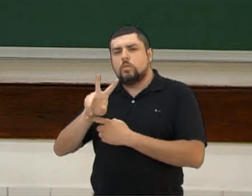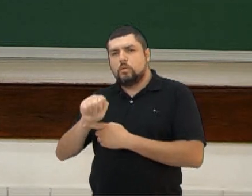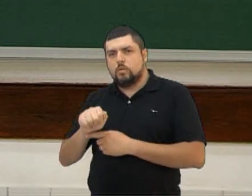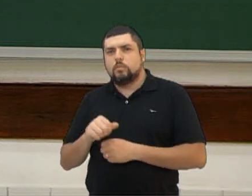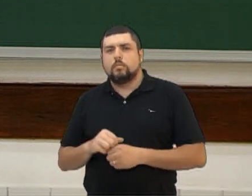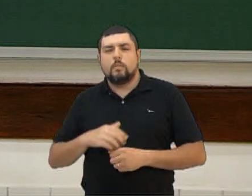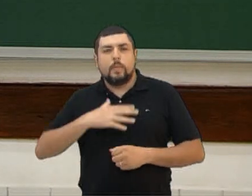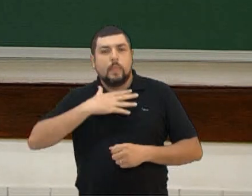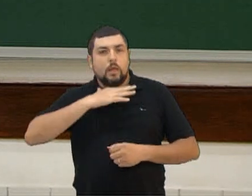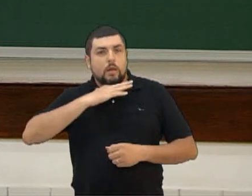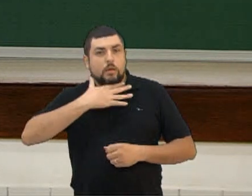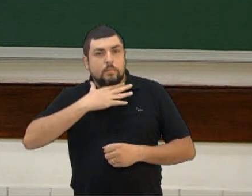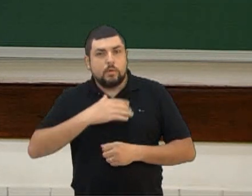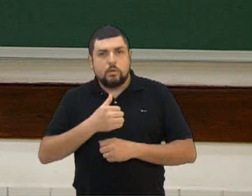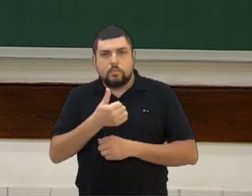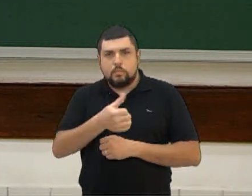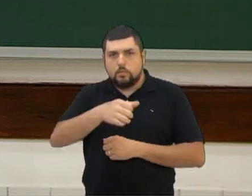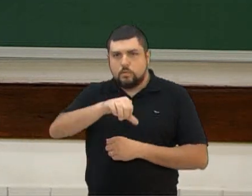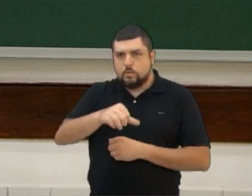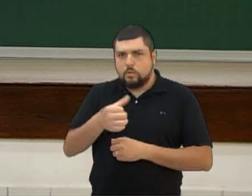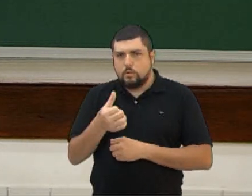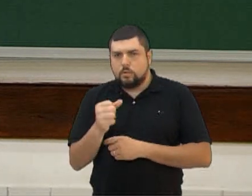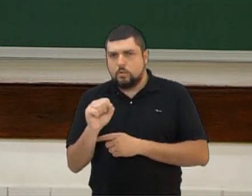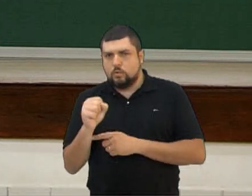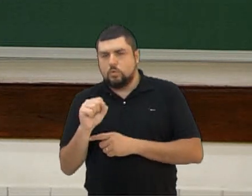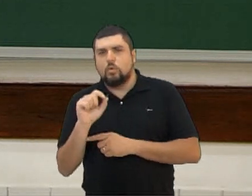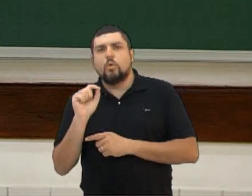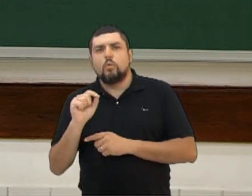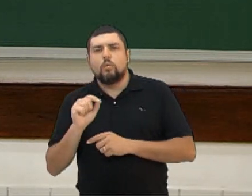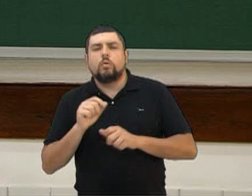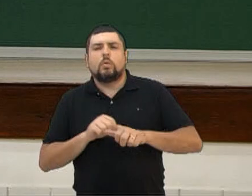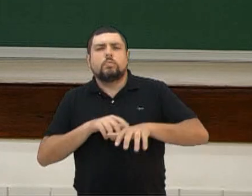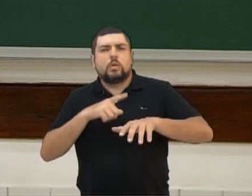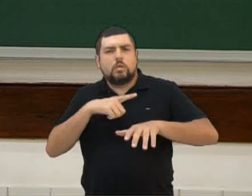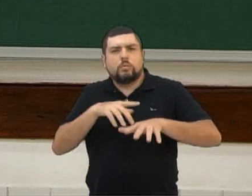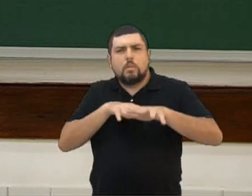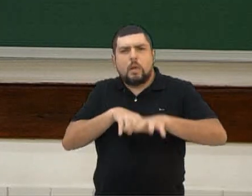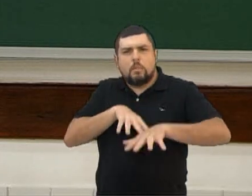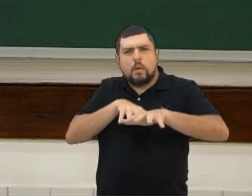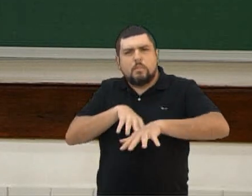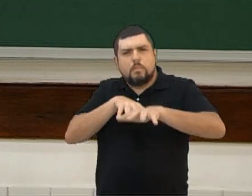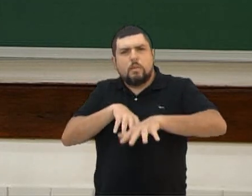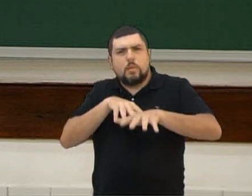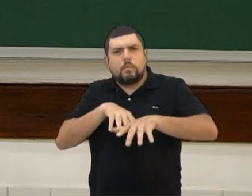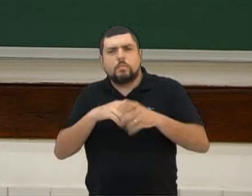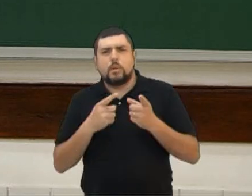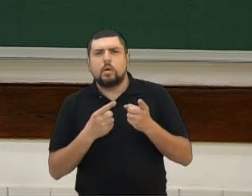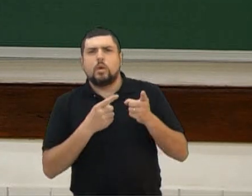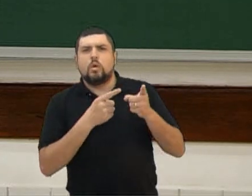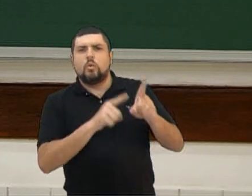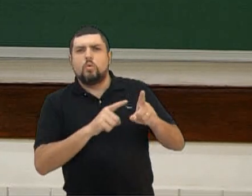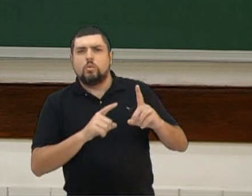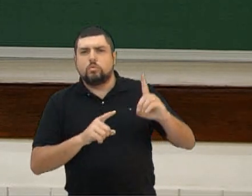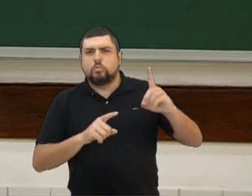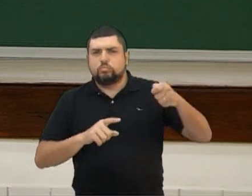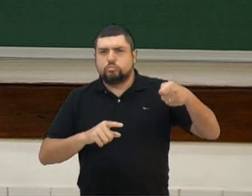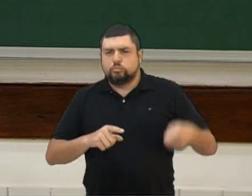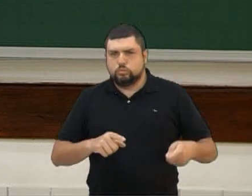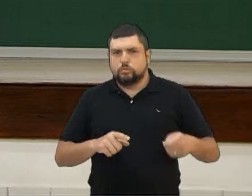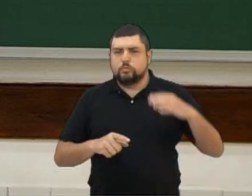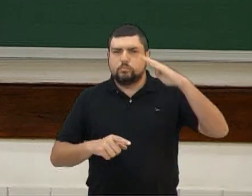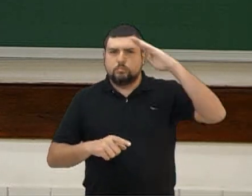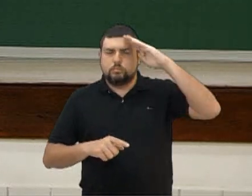começa a ter as primeiras reações à ditadura militar com a passeata dos 100 mil, que representa uma reação contra o